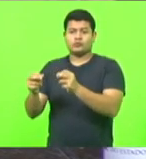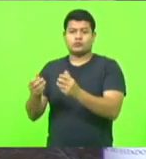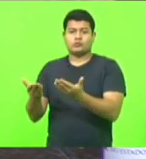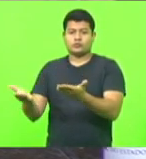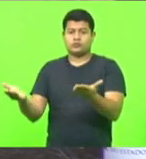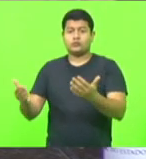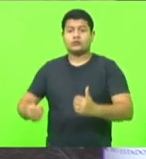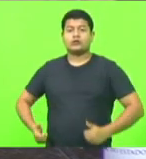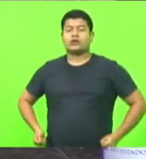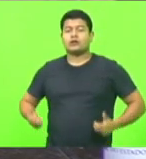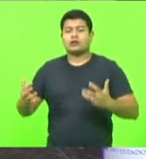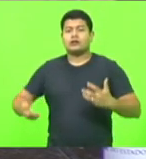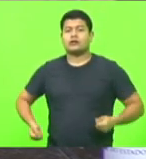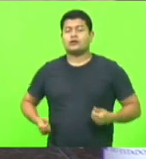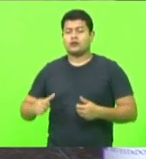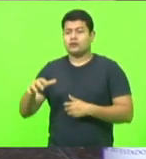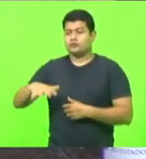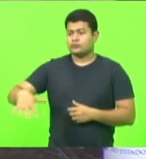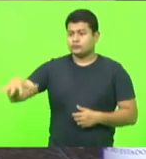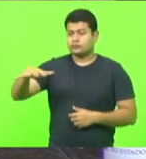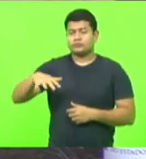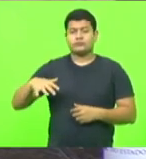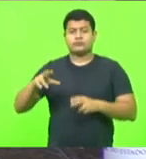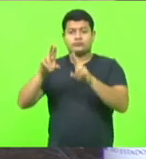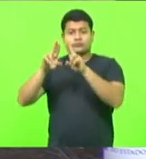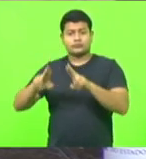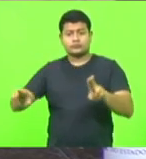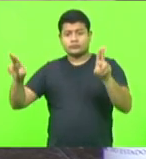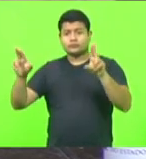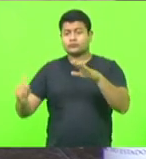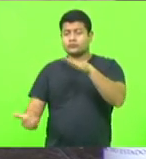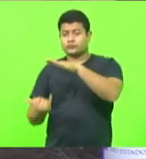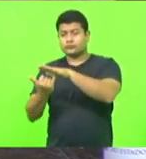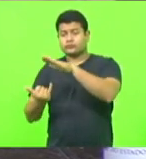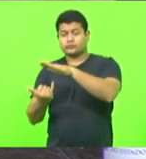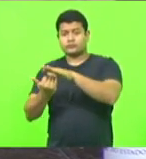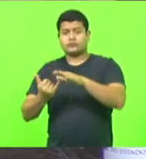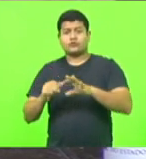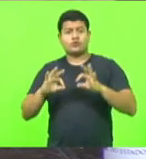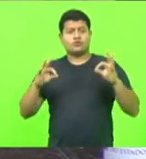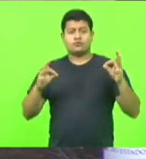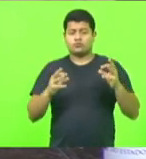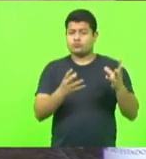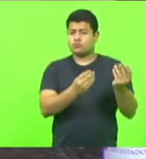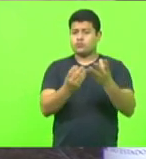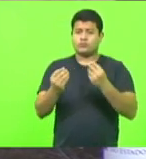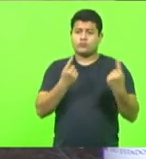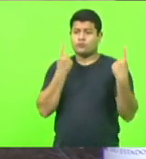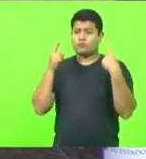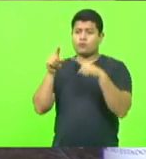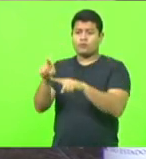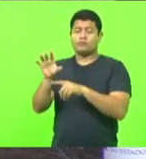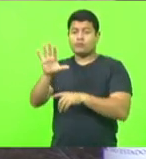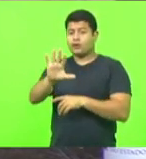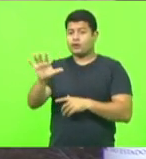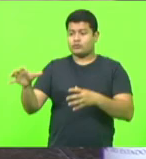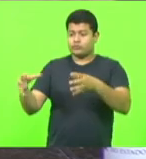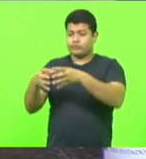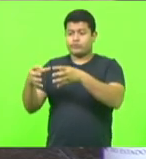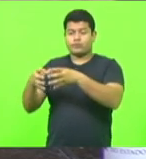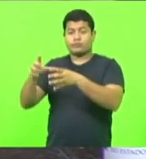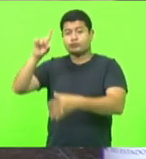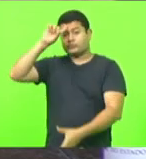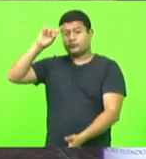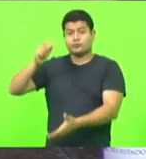são contrários a essa política, mas, infelizmente, aqueles que têm o poder de decisão, aqueles que têm o poder